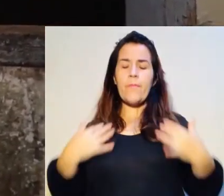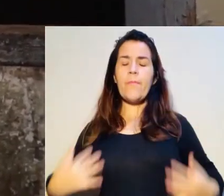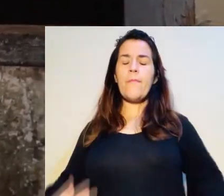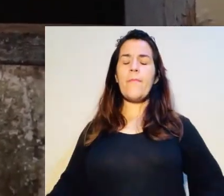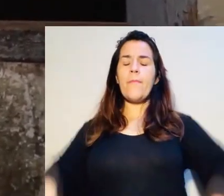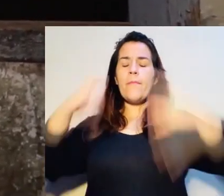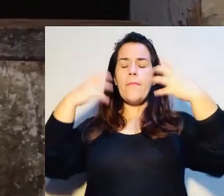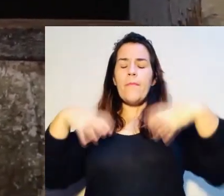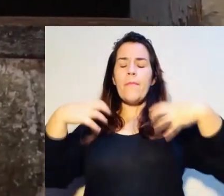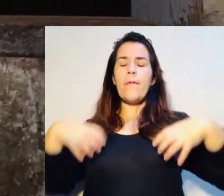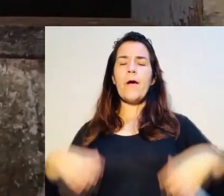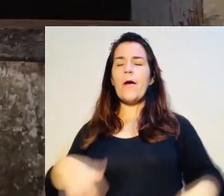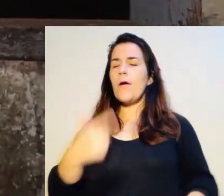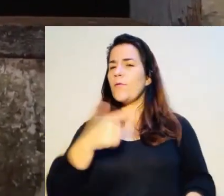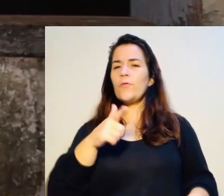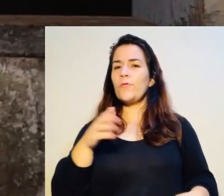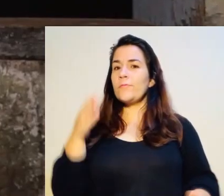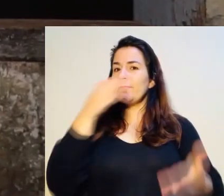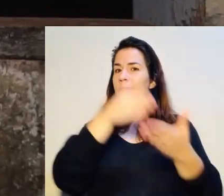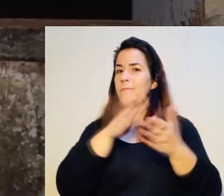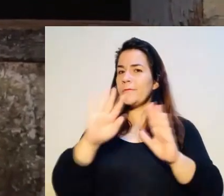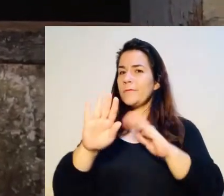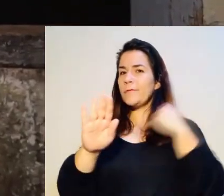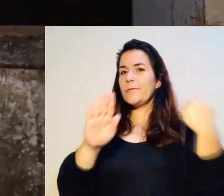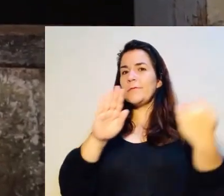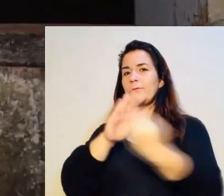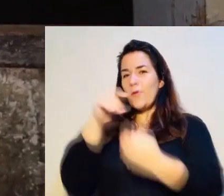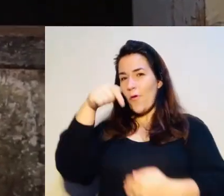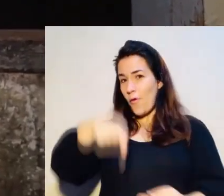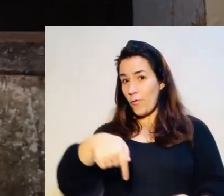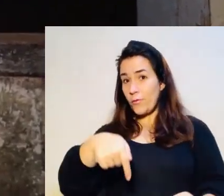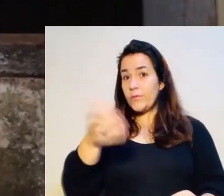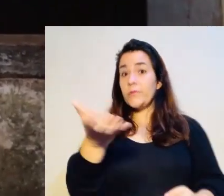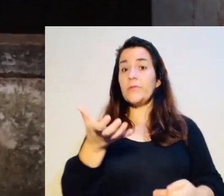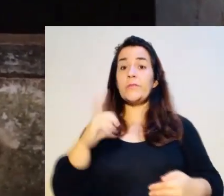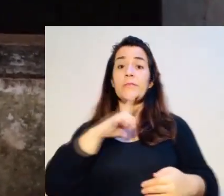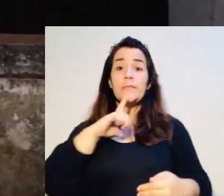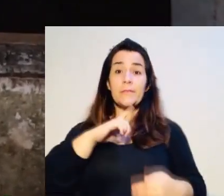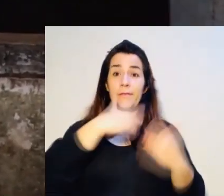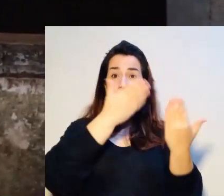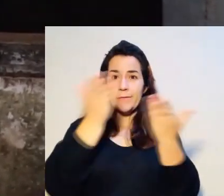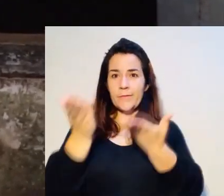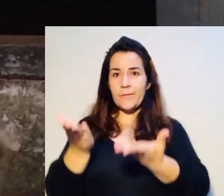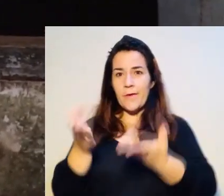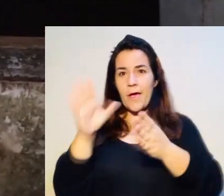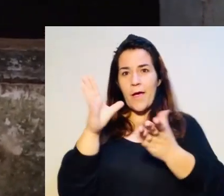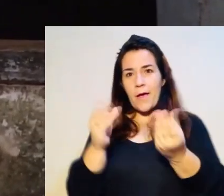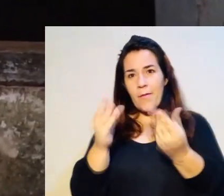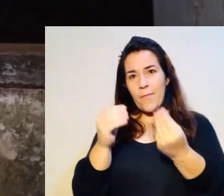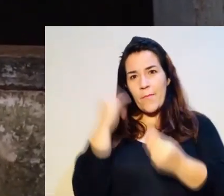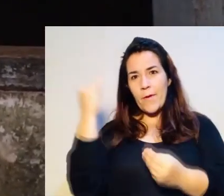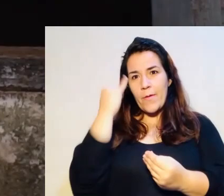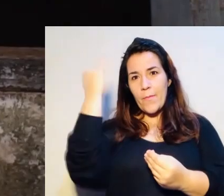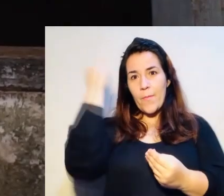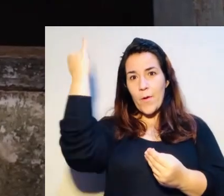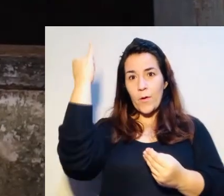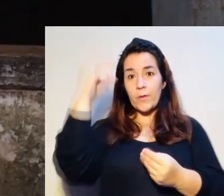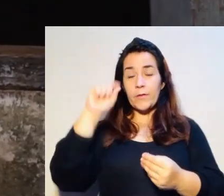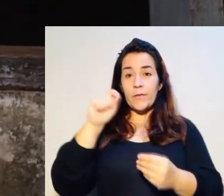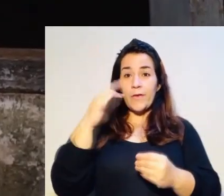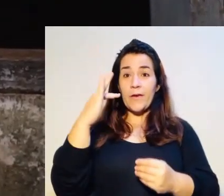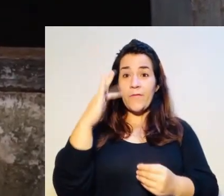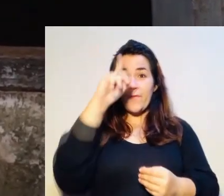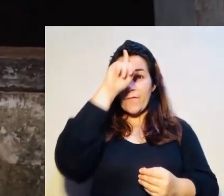banho. E a gente não vai entrar muito nesses detalhes hoje. O que a gente tem aqui é o básico, a